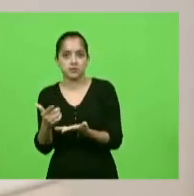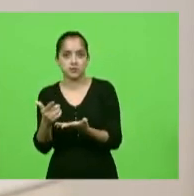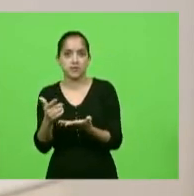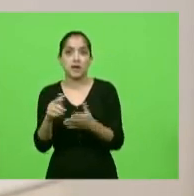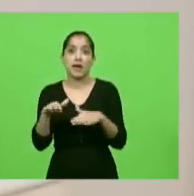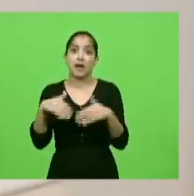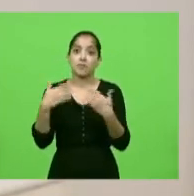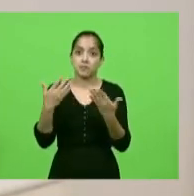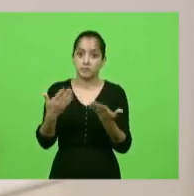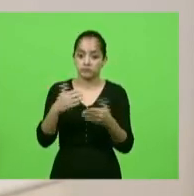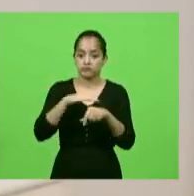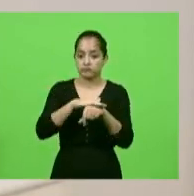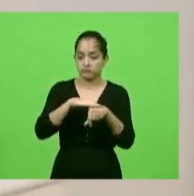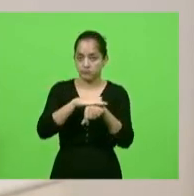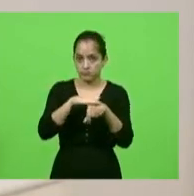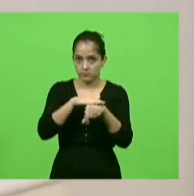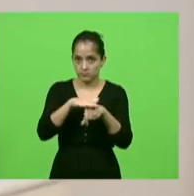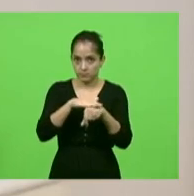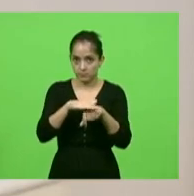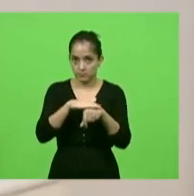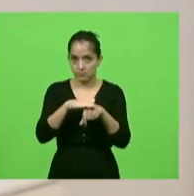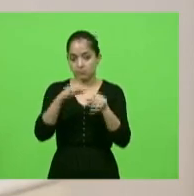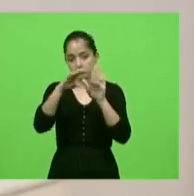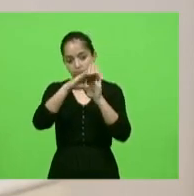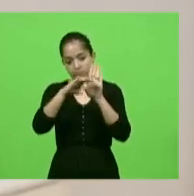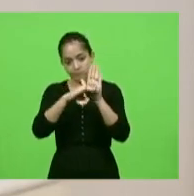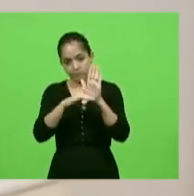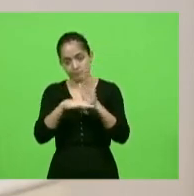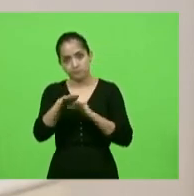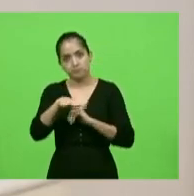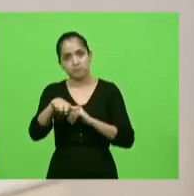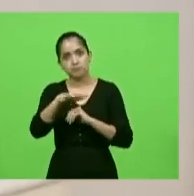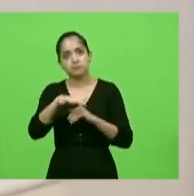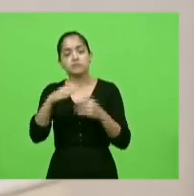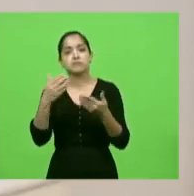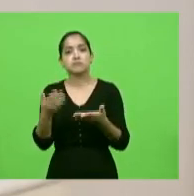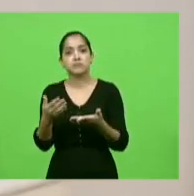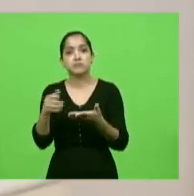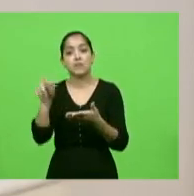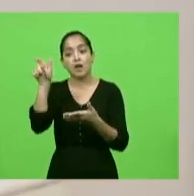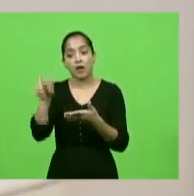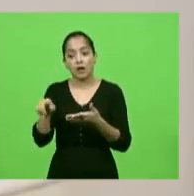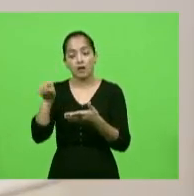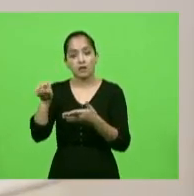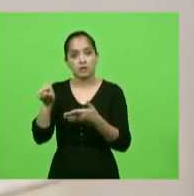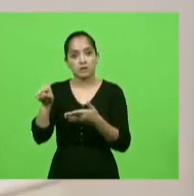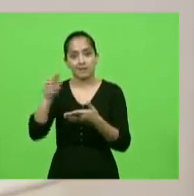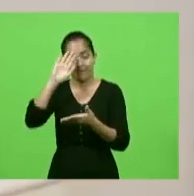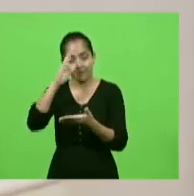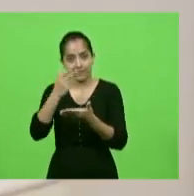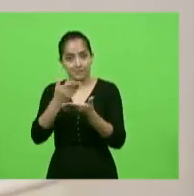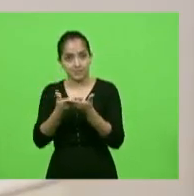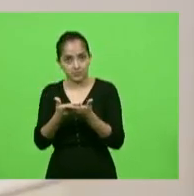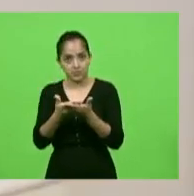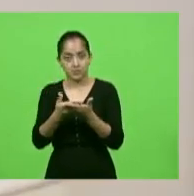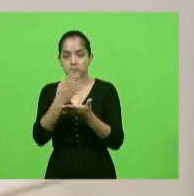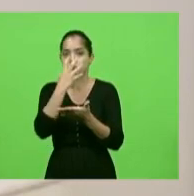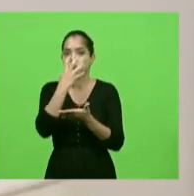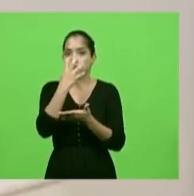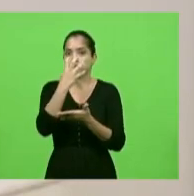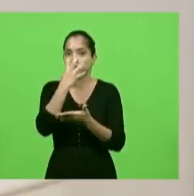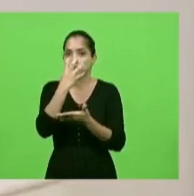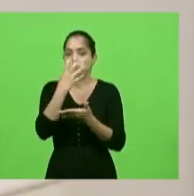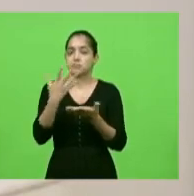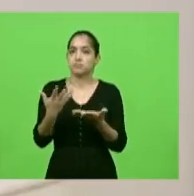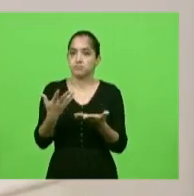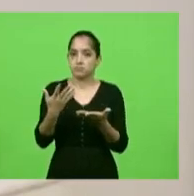da conversa ter se pautado em termos gerais, o doutor Adircelio acredita que sejam os respiradores aqui o